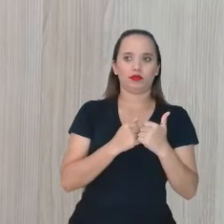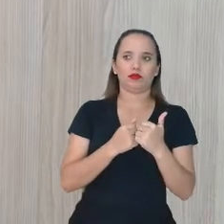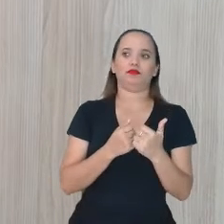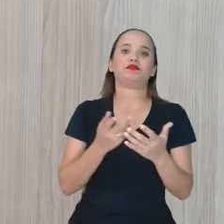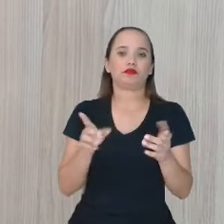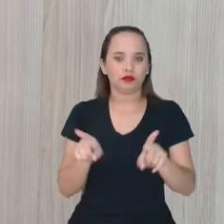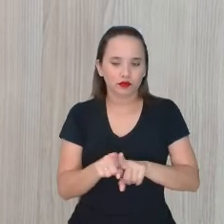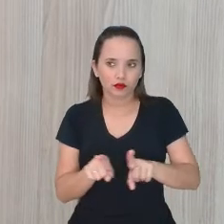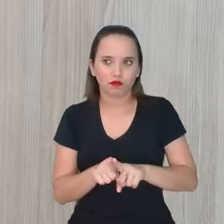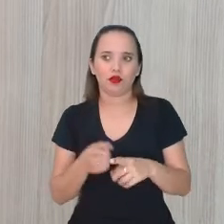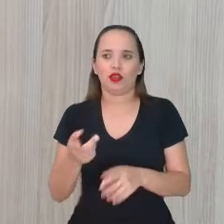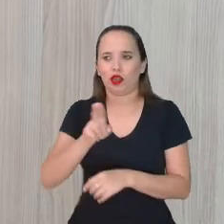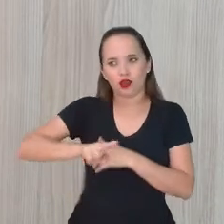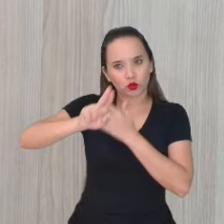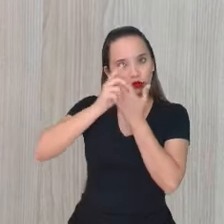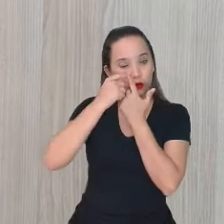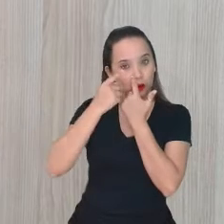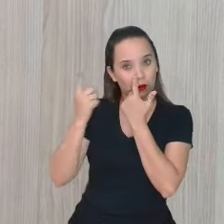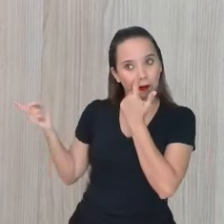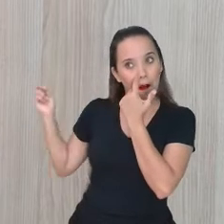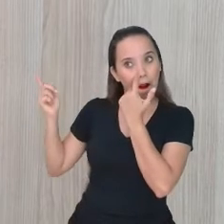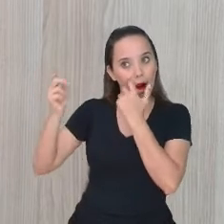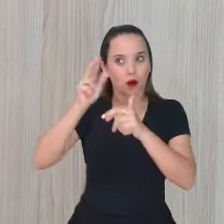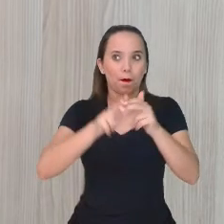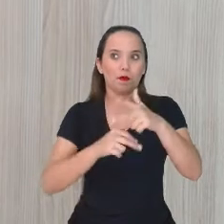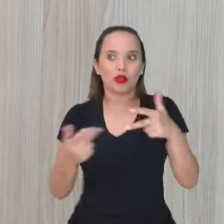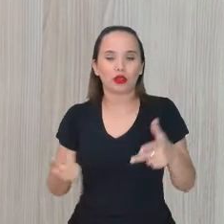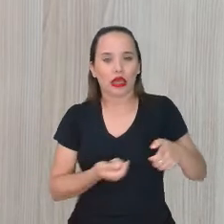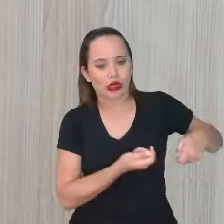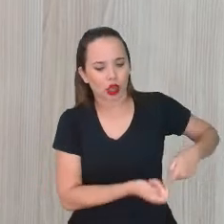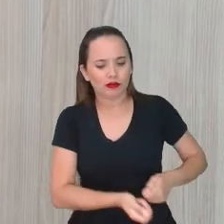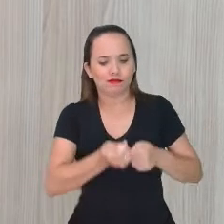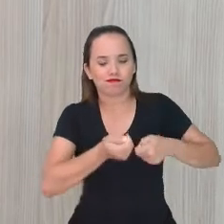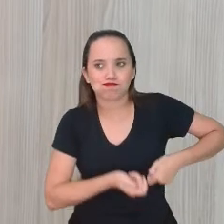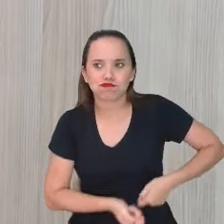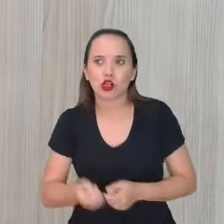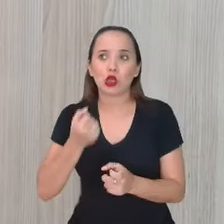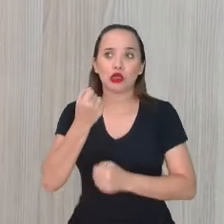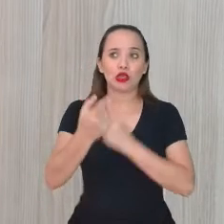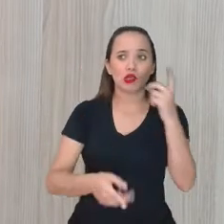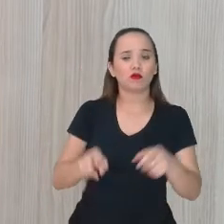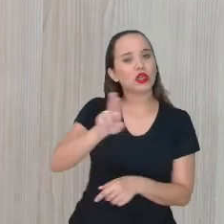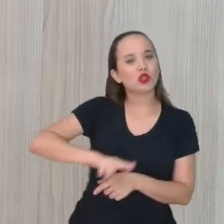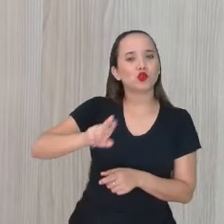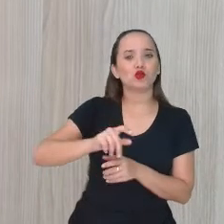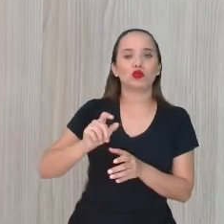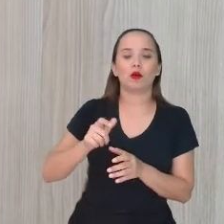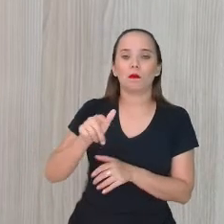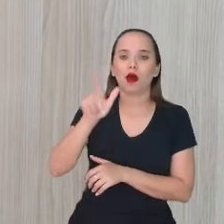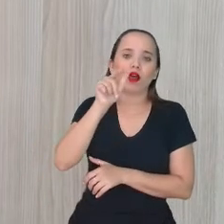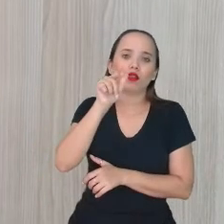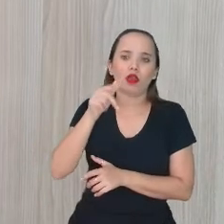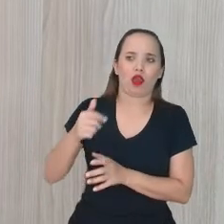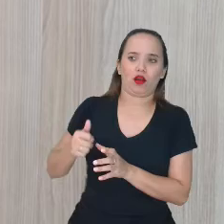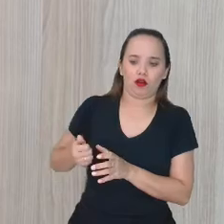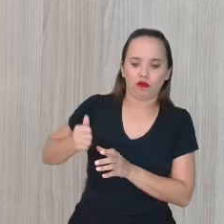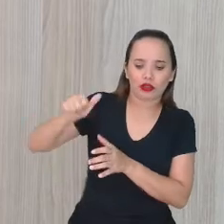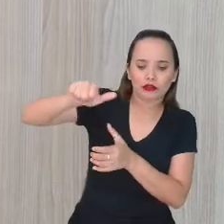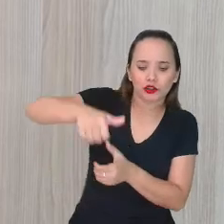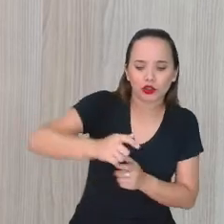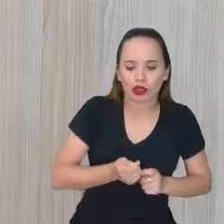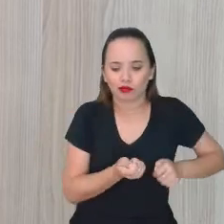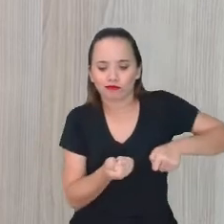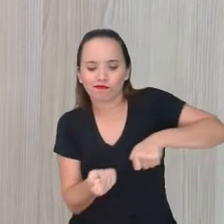para revirar a terra, né? O É sistema uma de irrigação muitas vezes é num baldezinho que vai lá com a caneca, né? isso. Eu vi Juninho fazendo isso